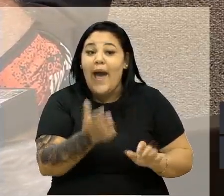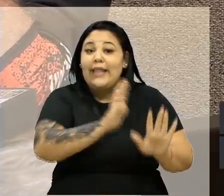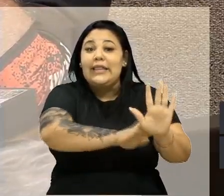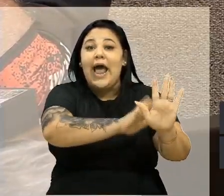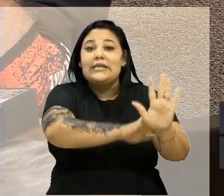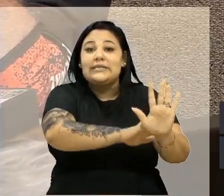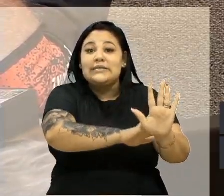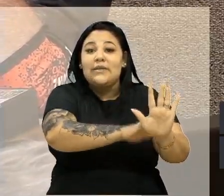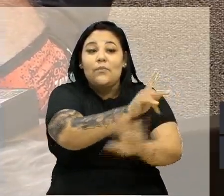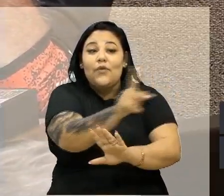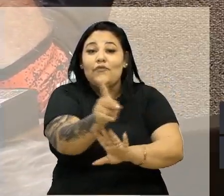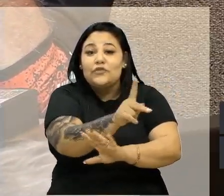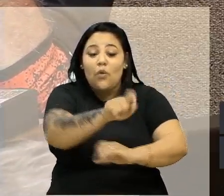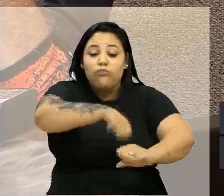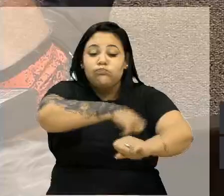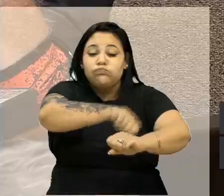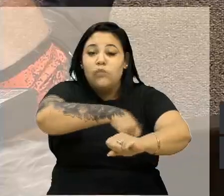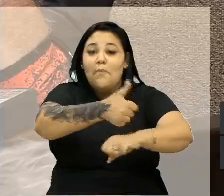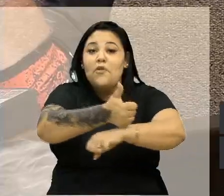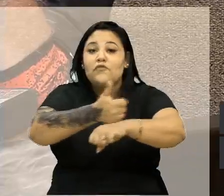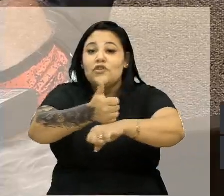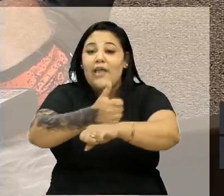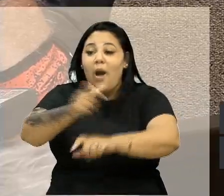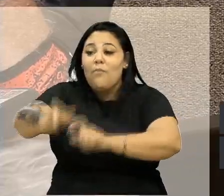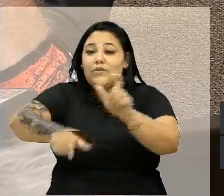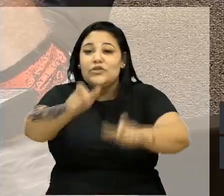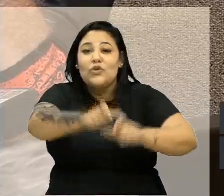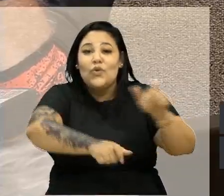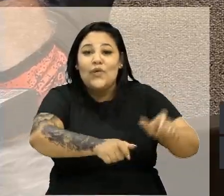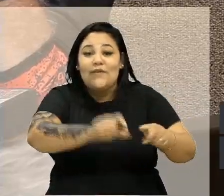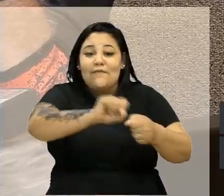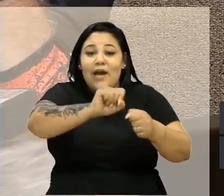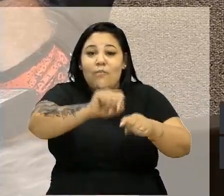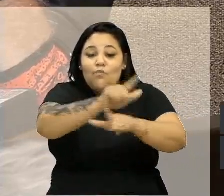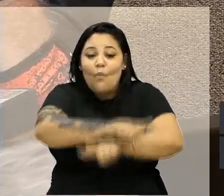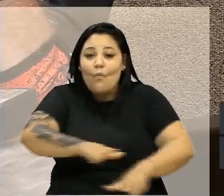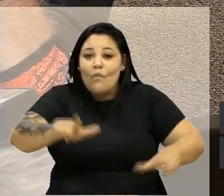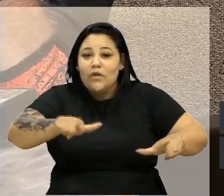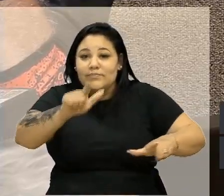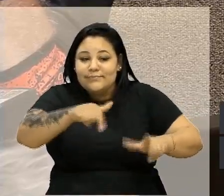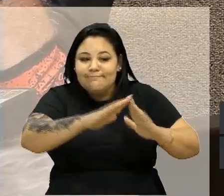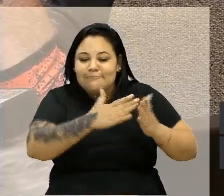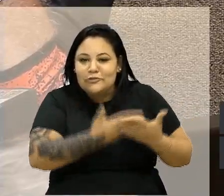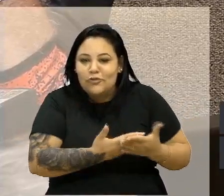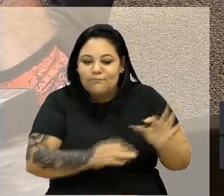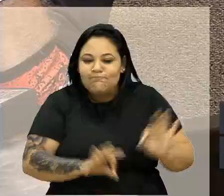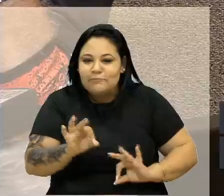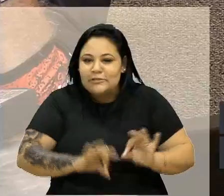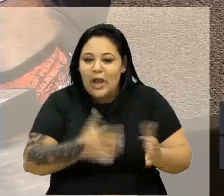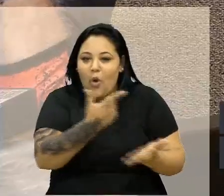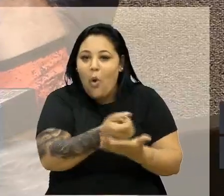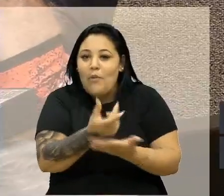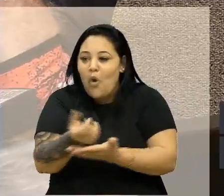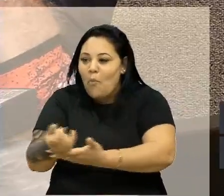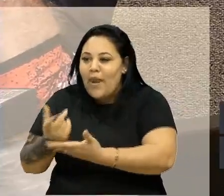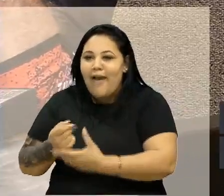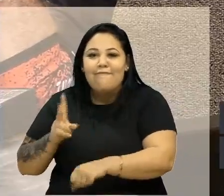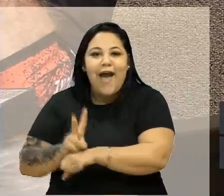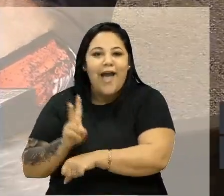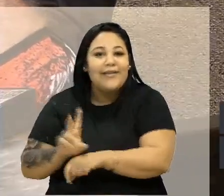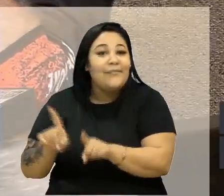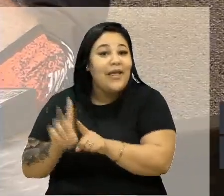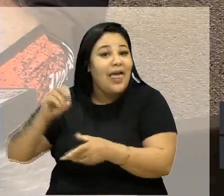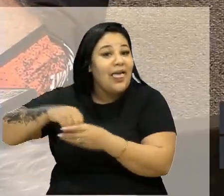dos cozinheiros, das pessoas que vão fazer lá a limpeza, organizar, comprar vagas.